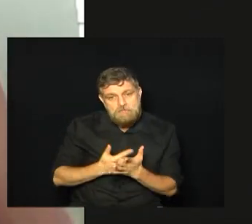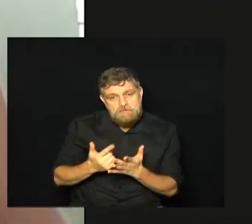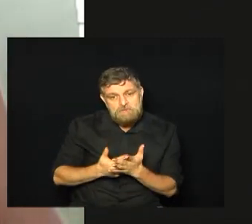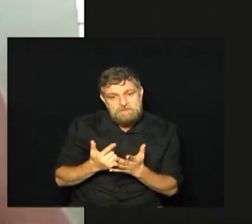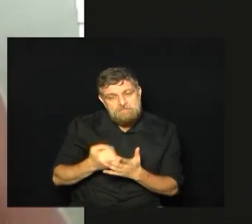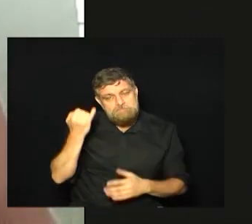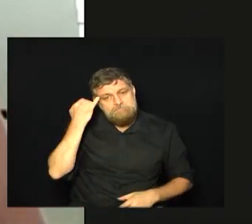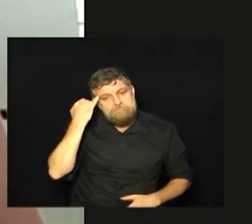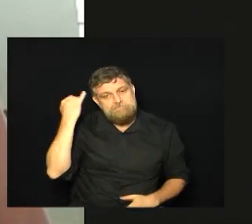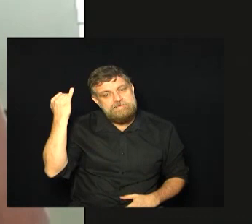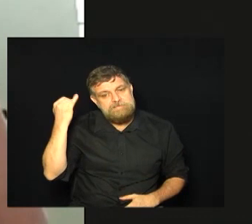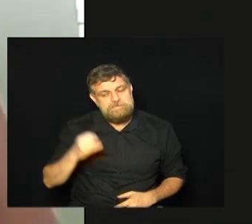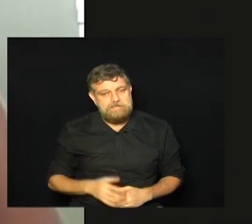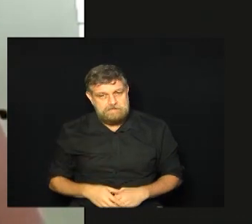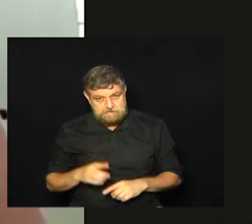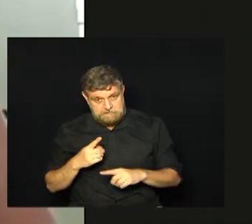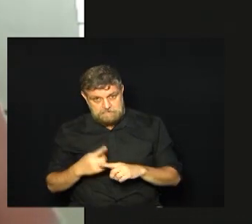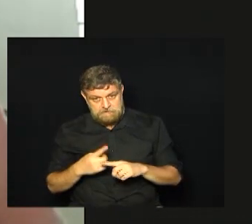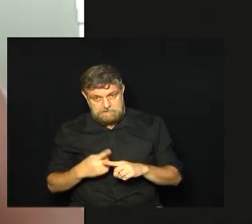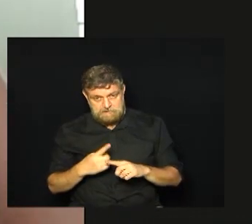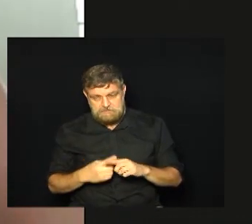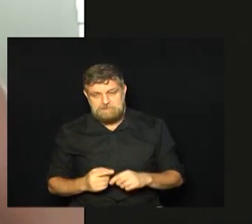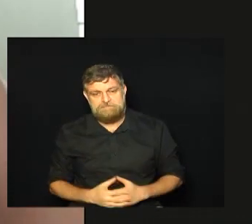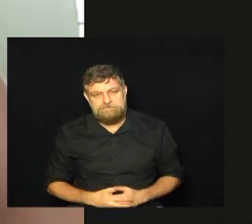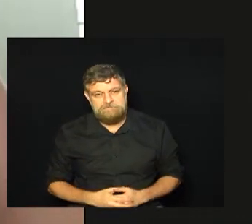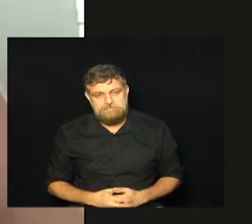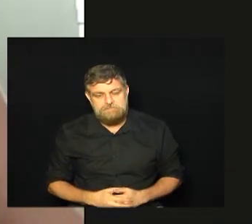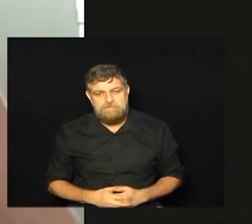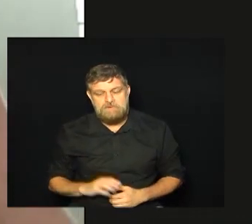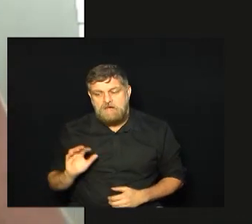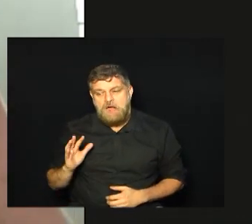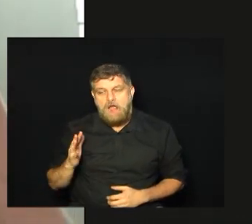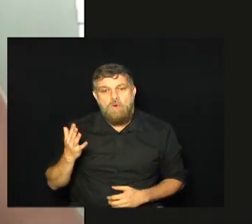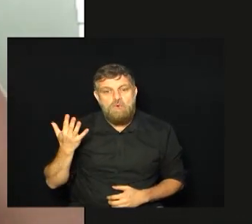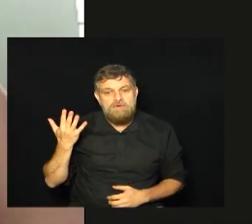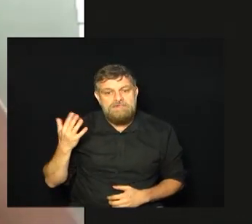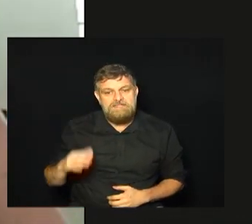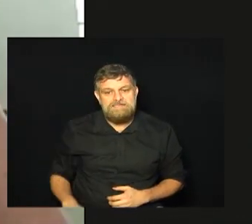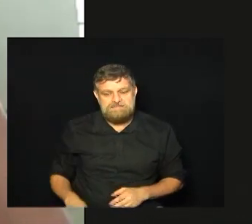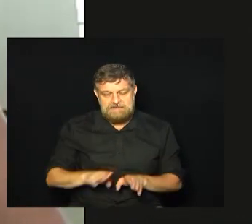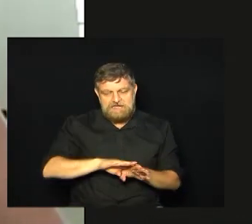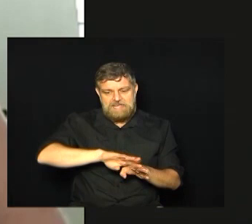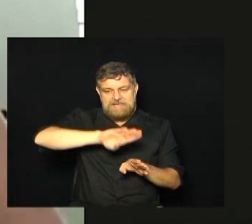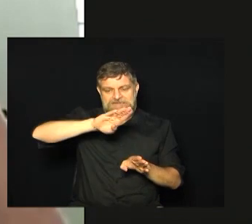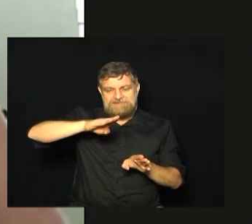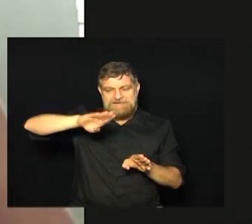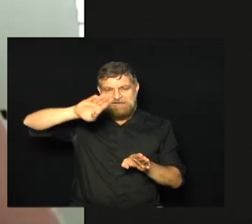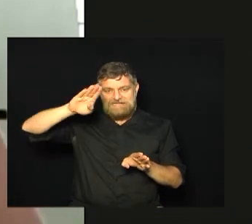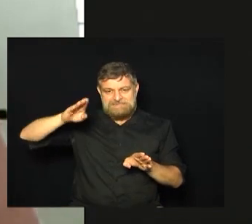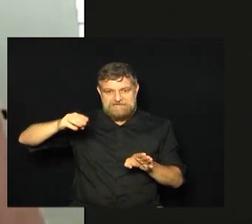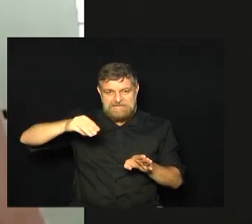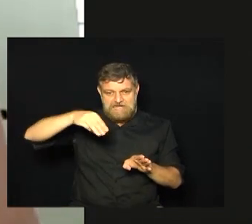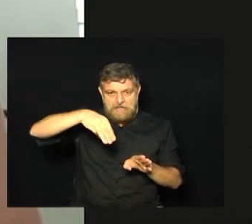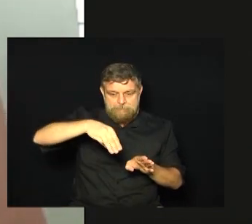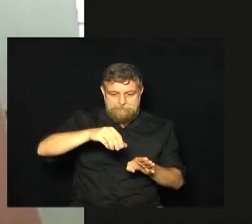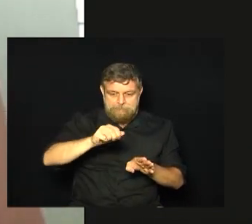surgiu porque ele se passa na Serra da Mantiqueira no período